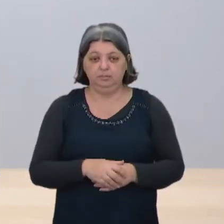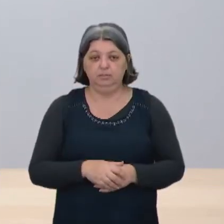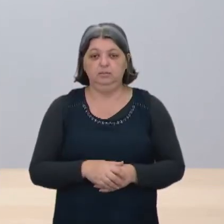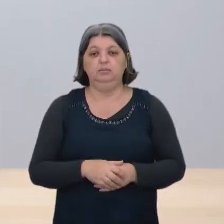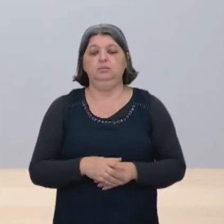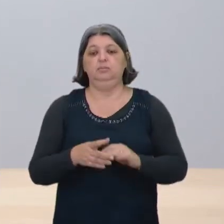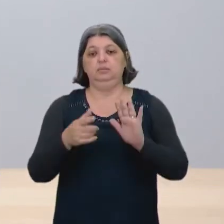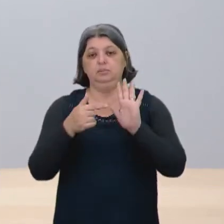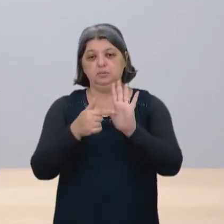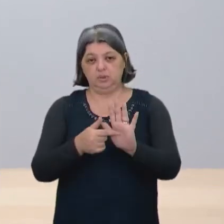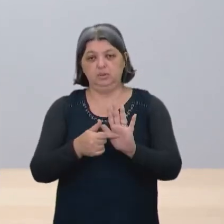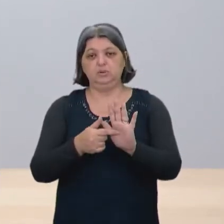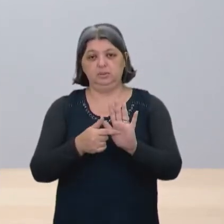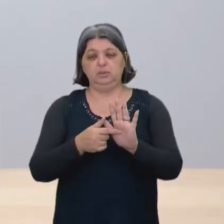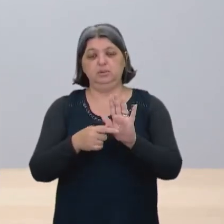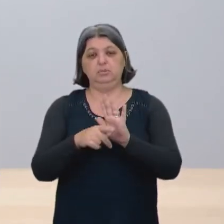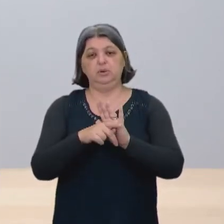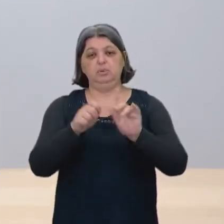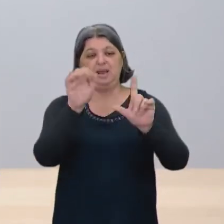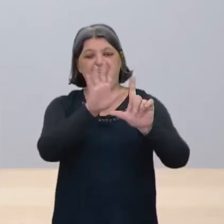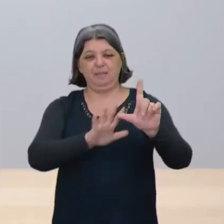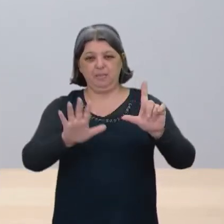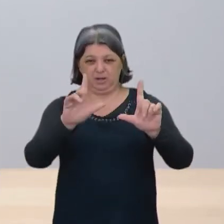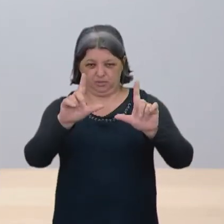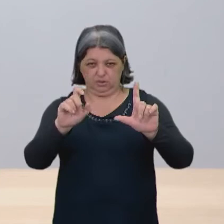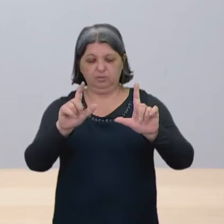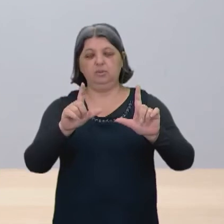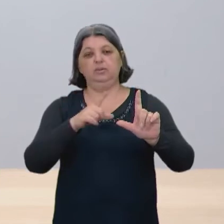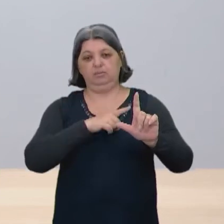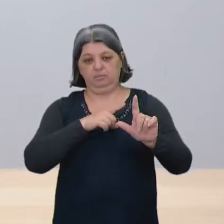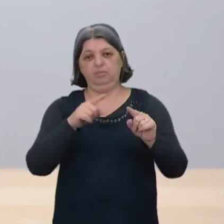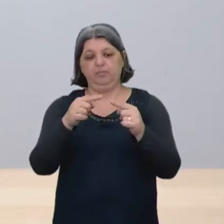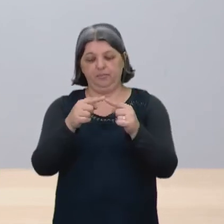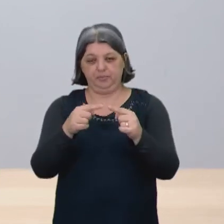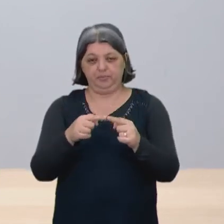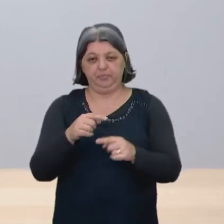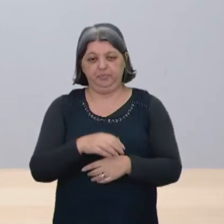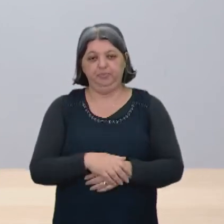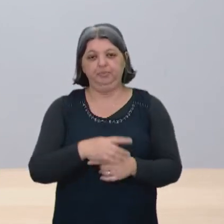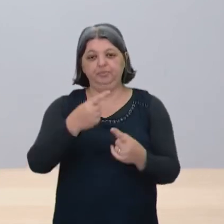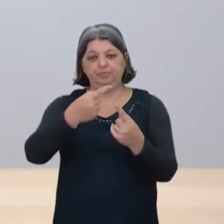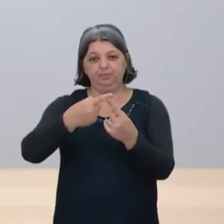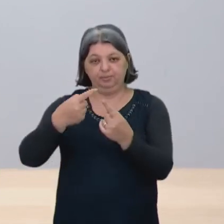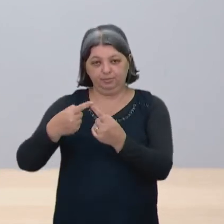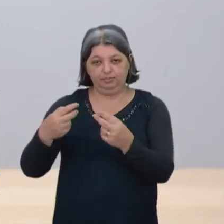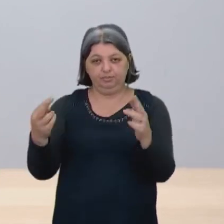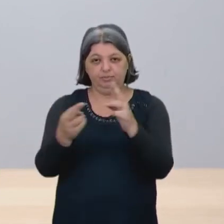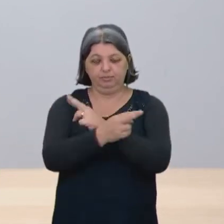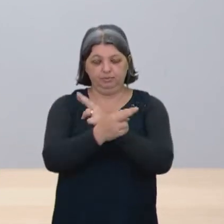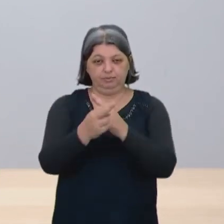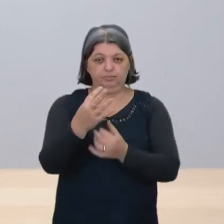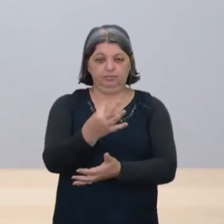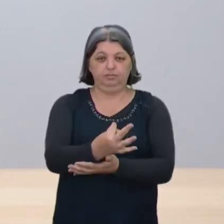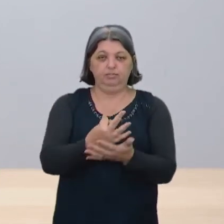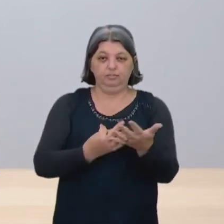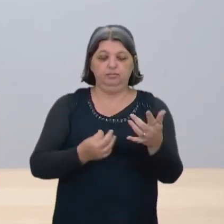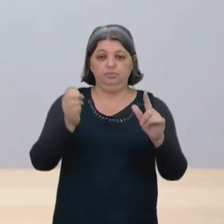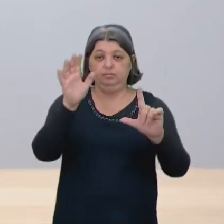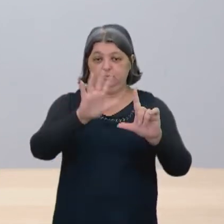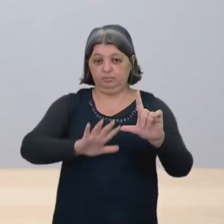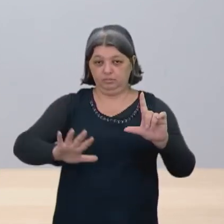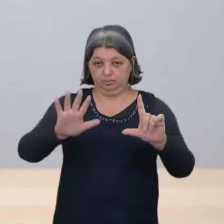foi dito na manchete e a imagem que a gente tem. Esse tipo de relação aí, né, entre o texto, a